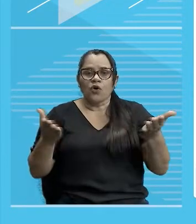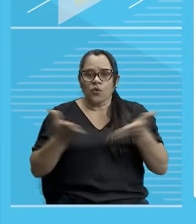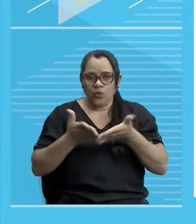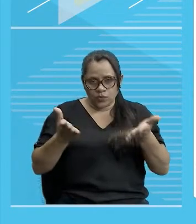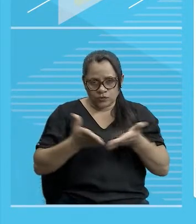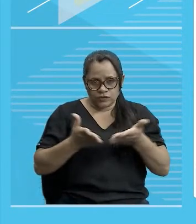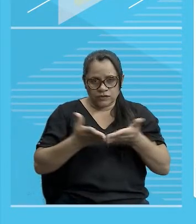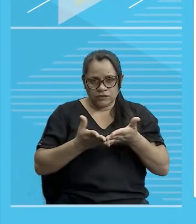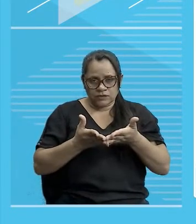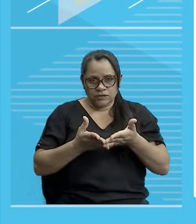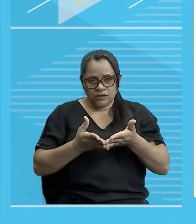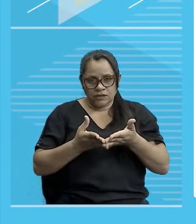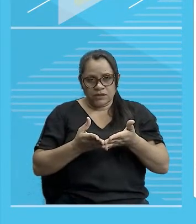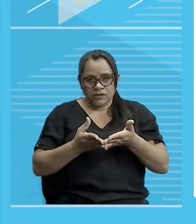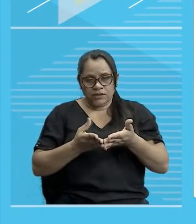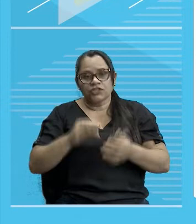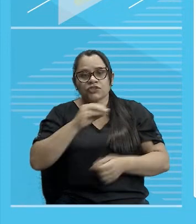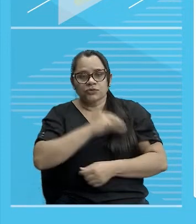1213